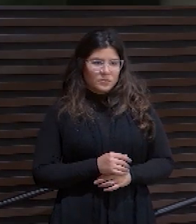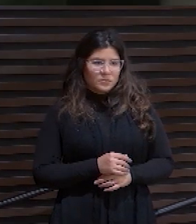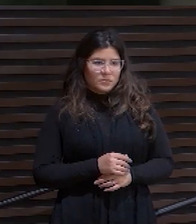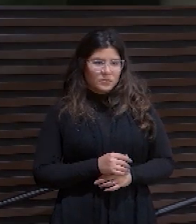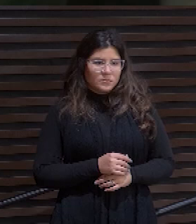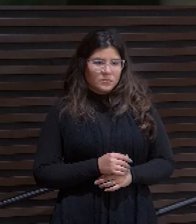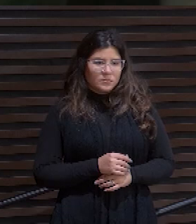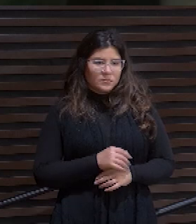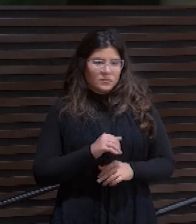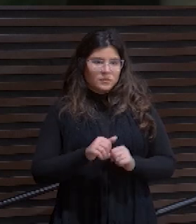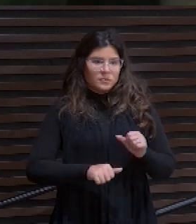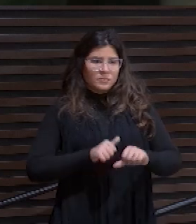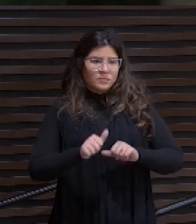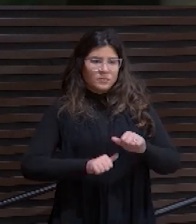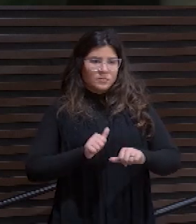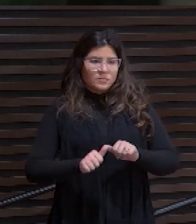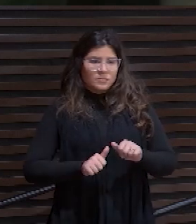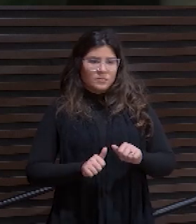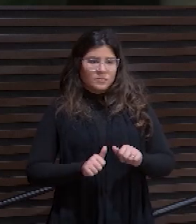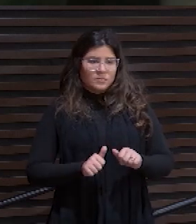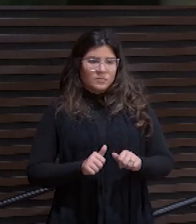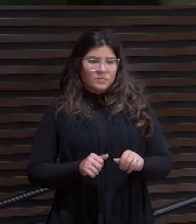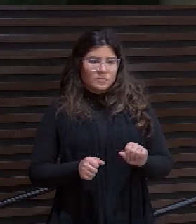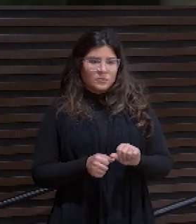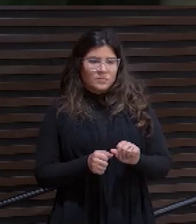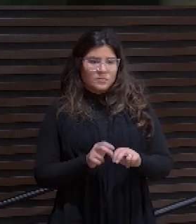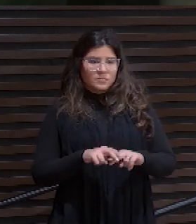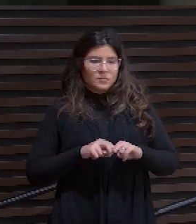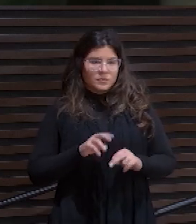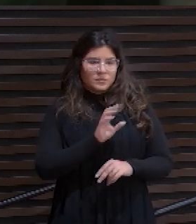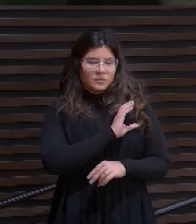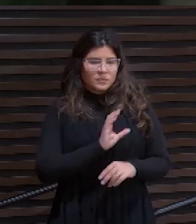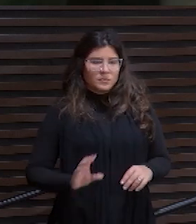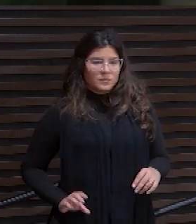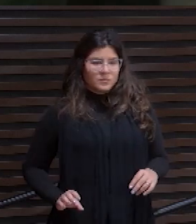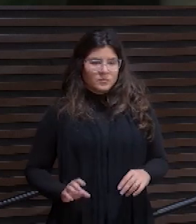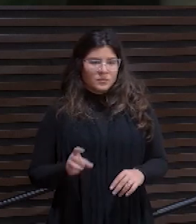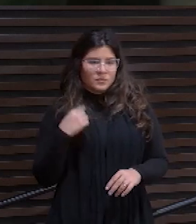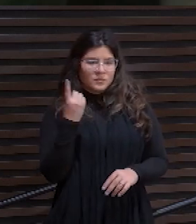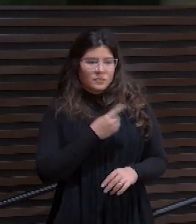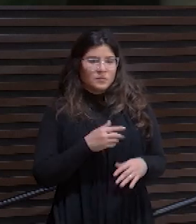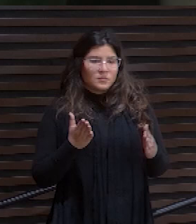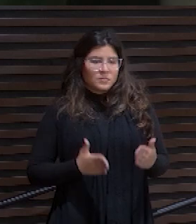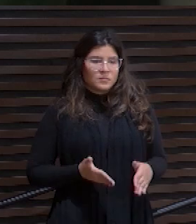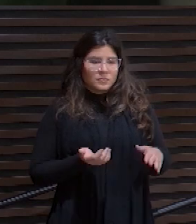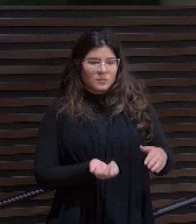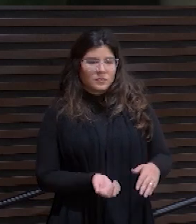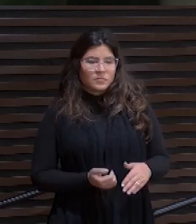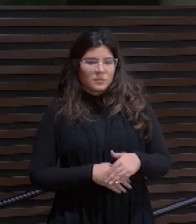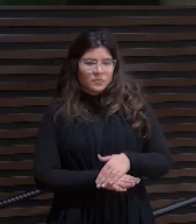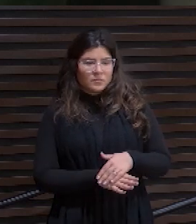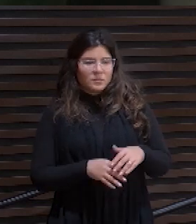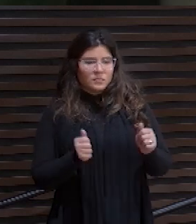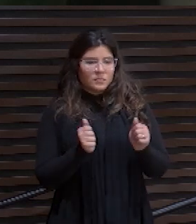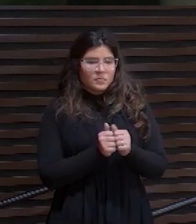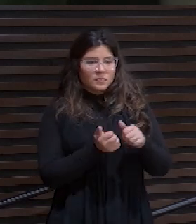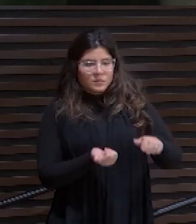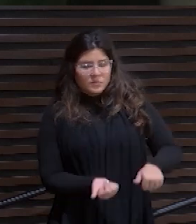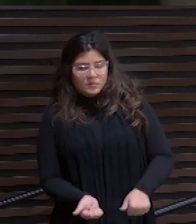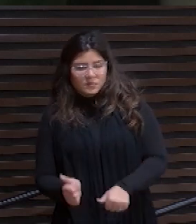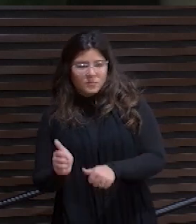Cristo. Tendo sido sepultados juntamente com ele no batismo no corpo de Cristo, no